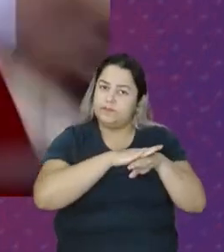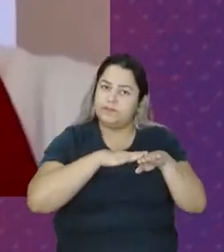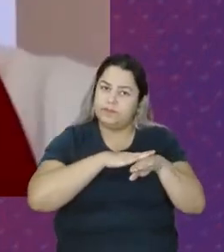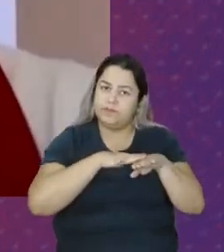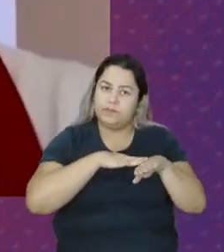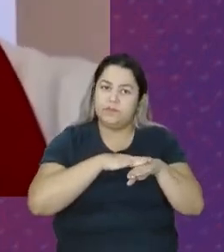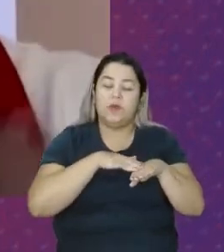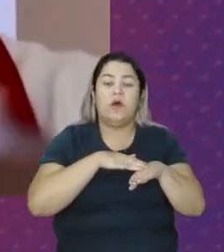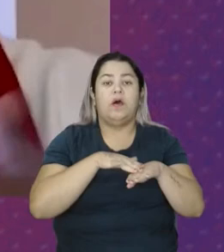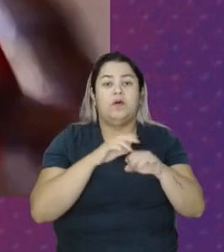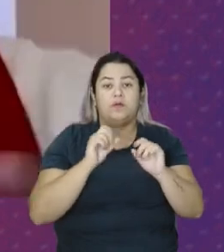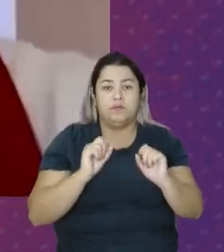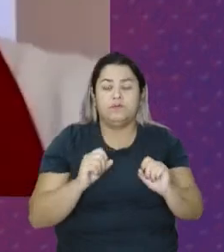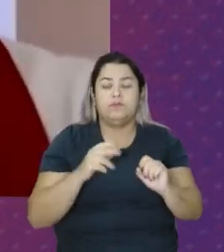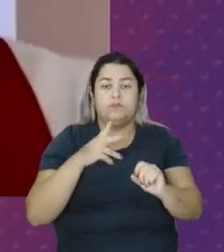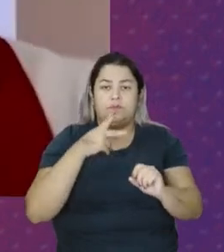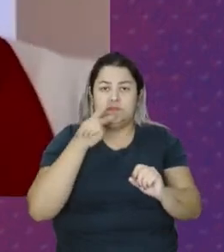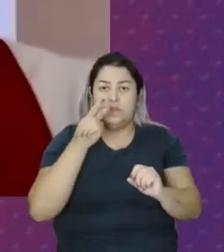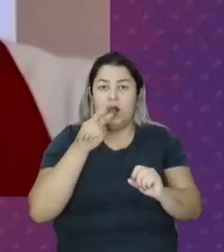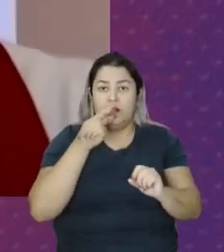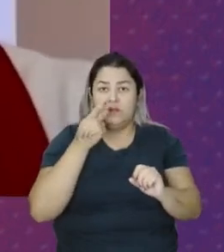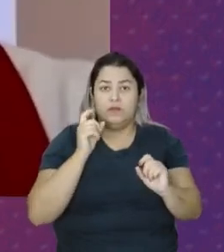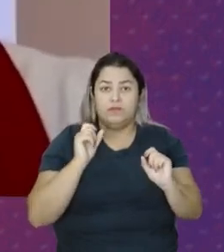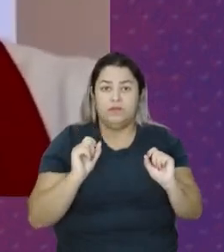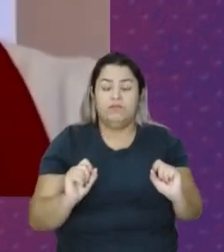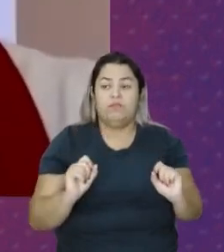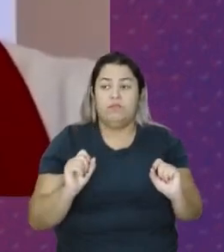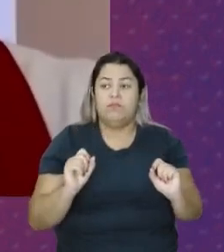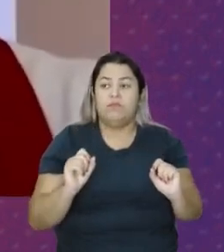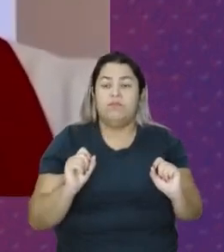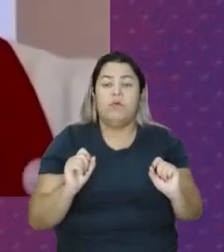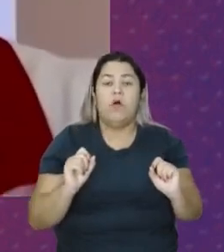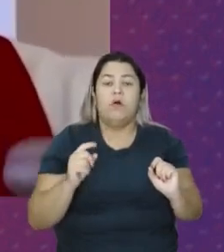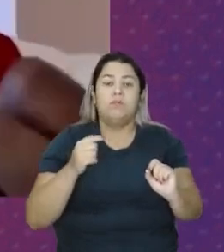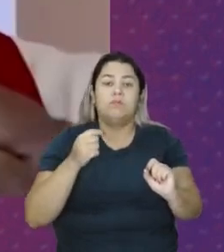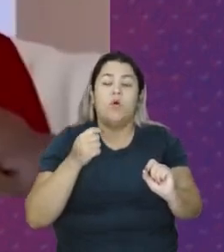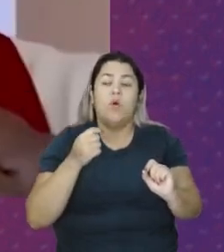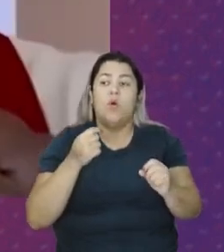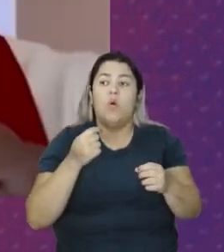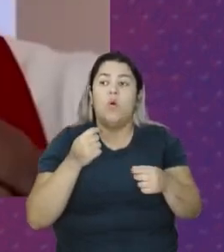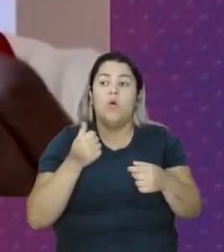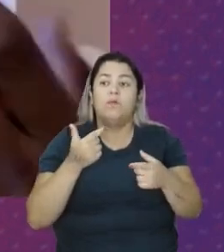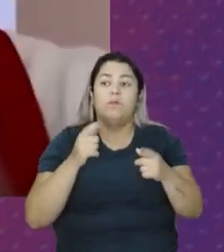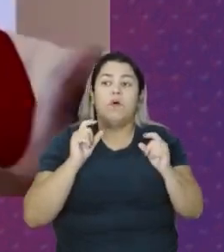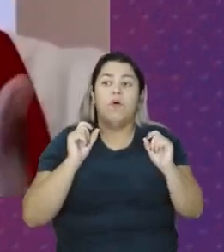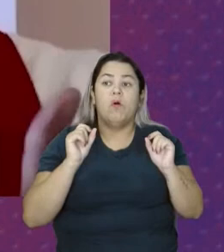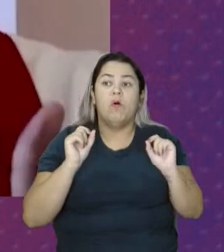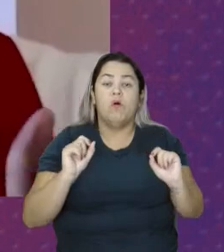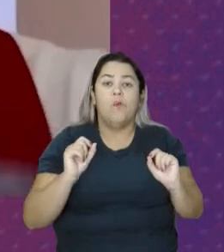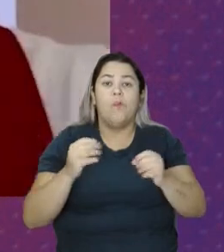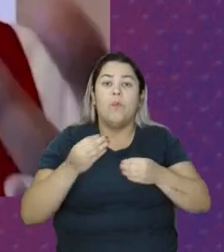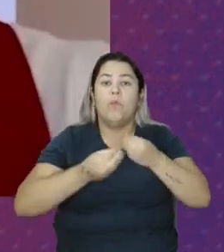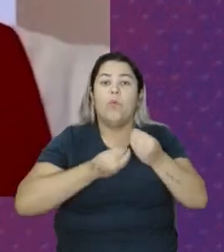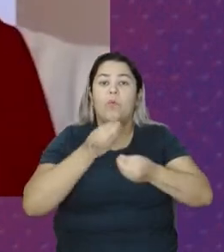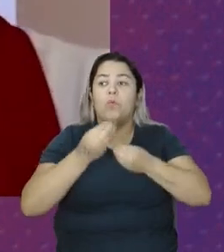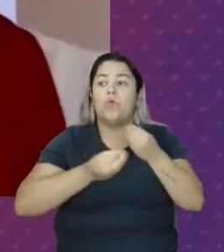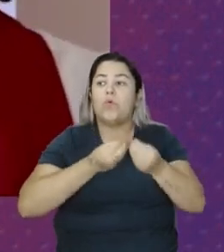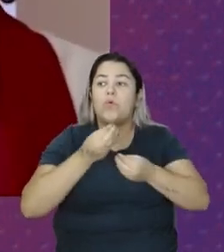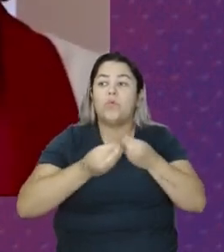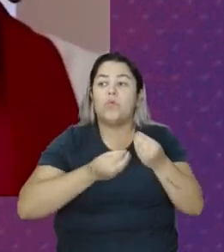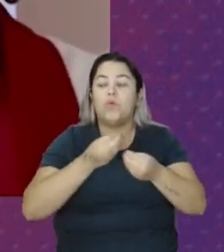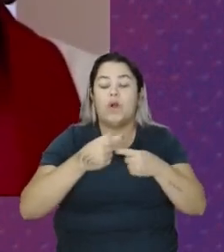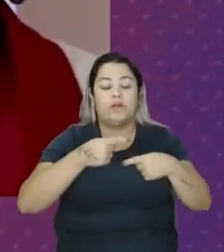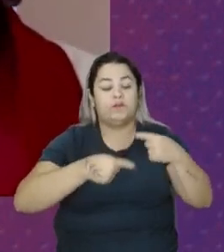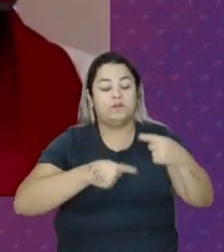bater um papo, eu falar para vocês um pouco da forma que as